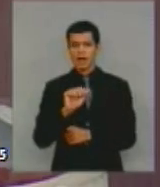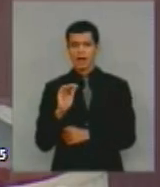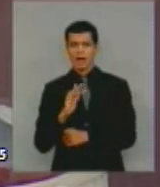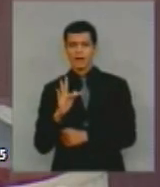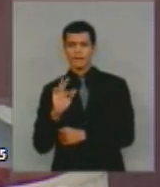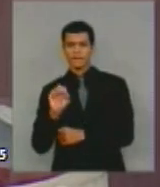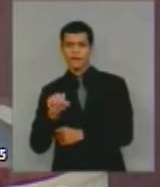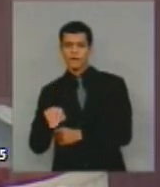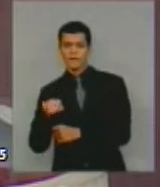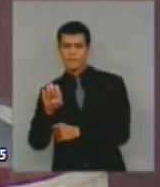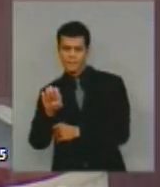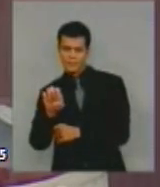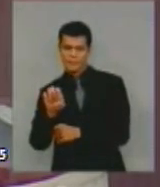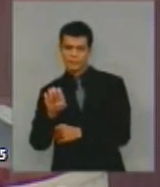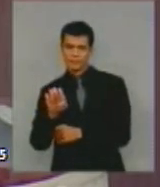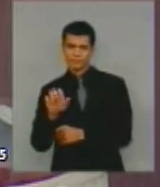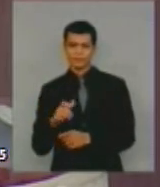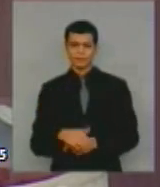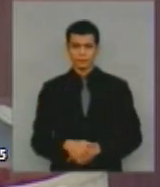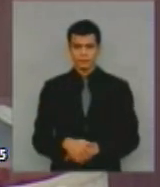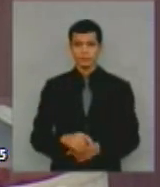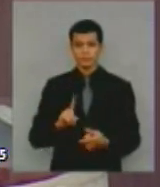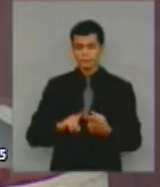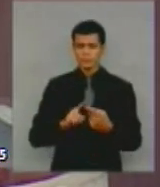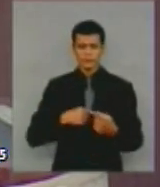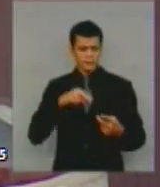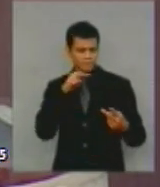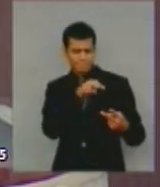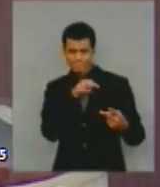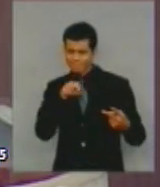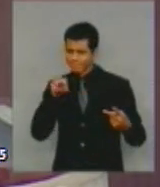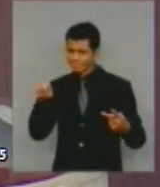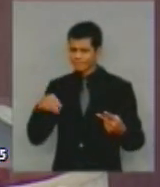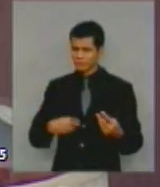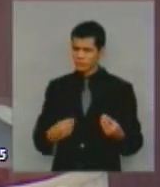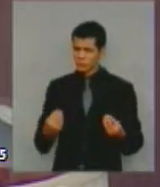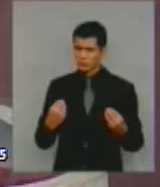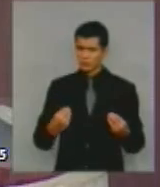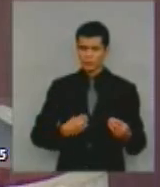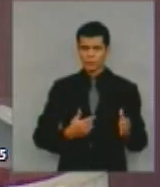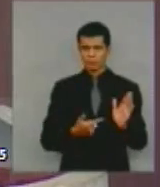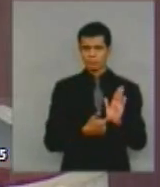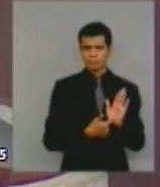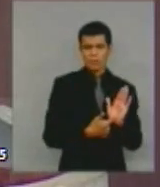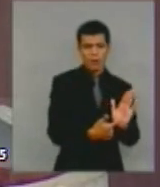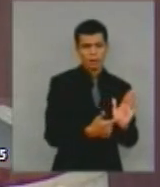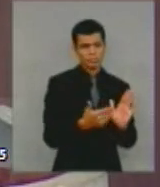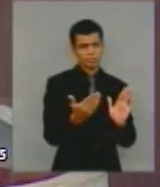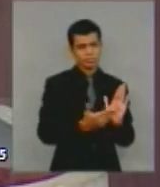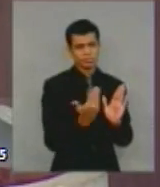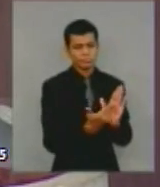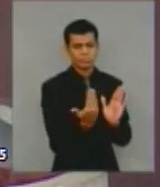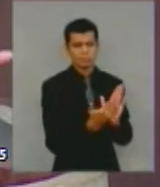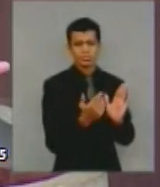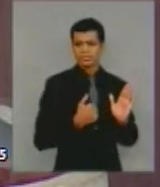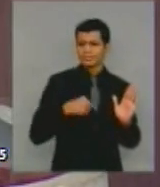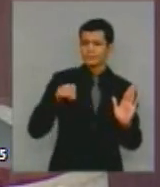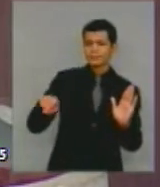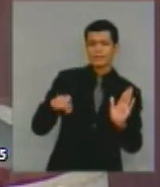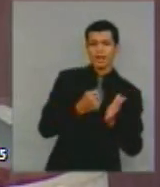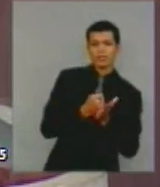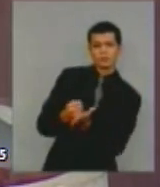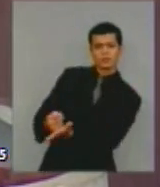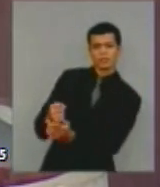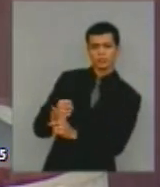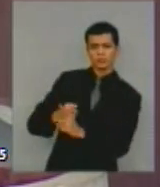cima, as elites políticas sempre acenaram ao mais pobre com uma obra redentora. O Açude do Cedro,